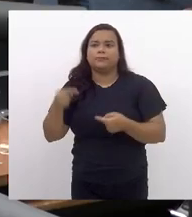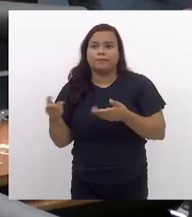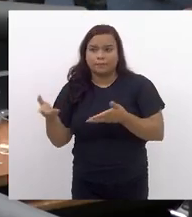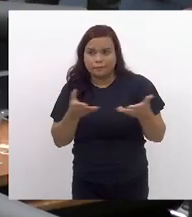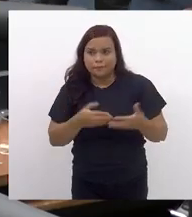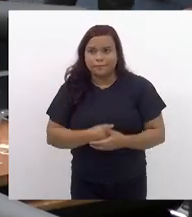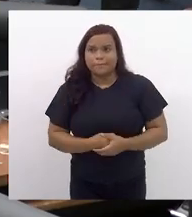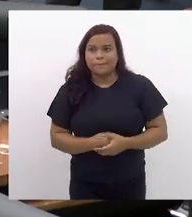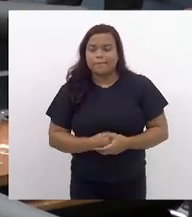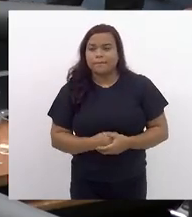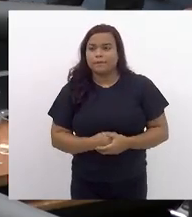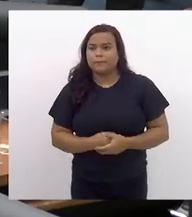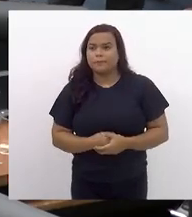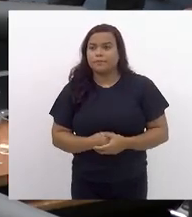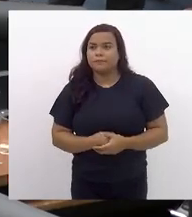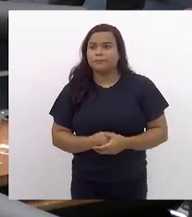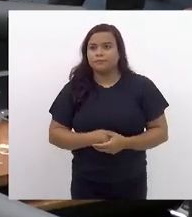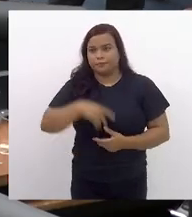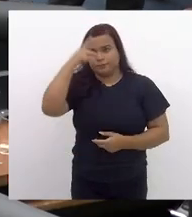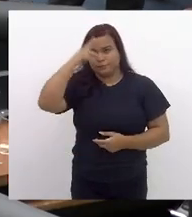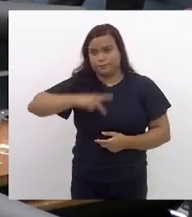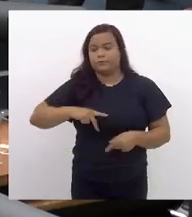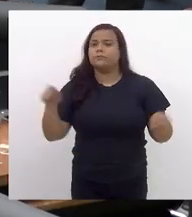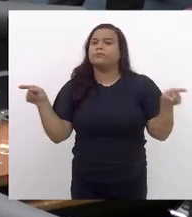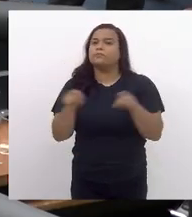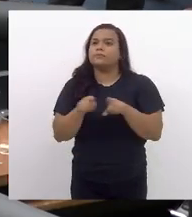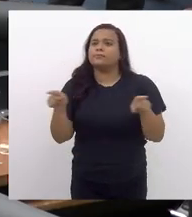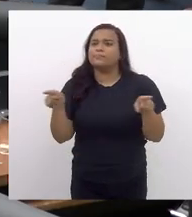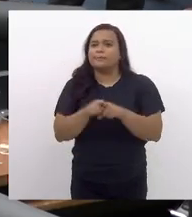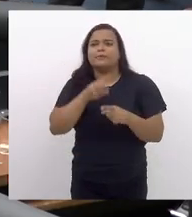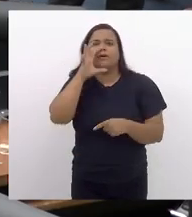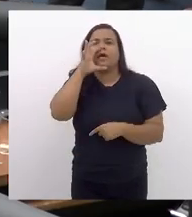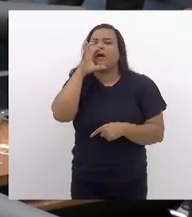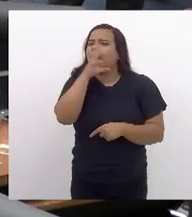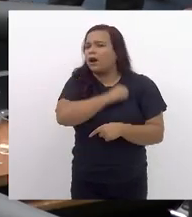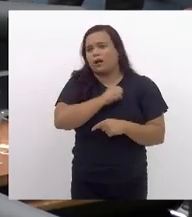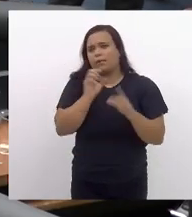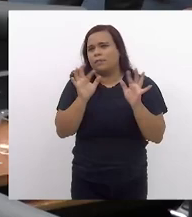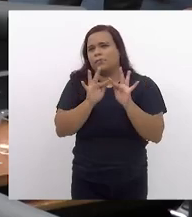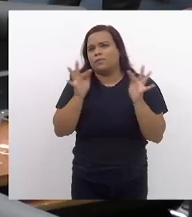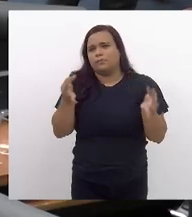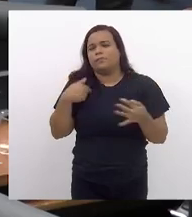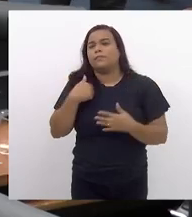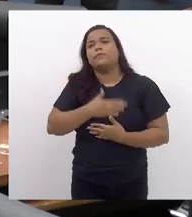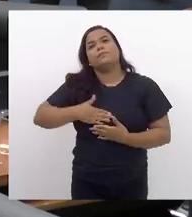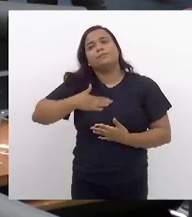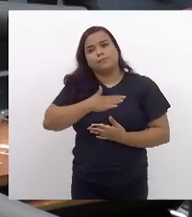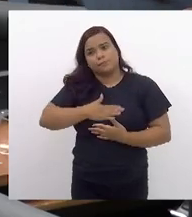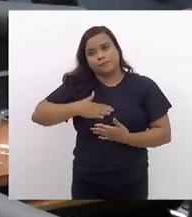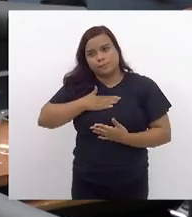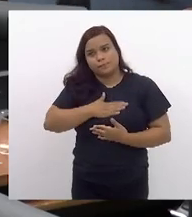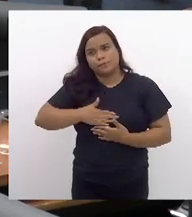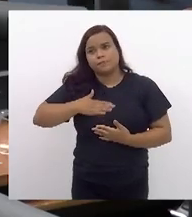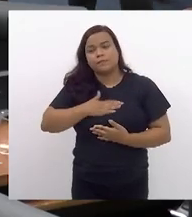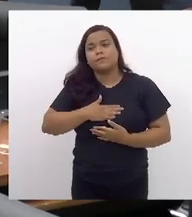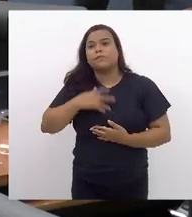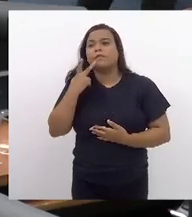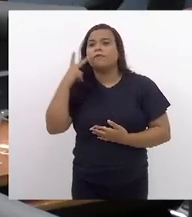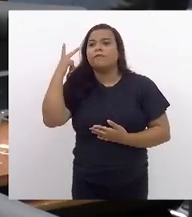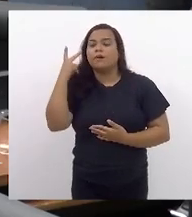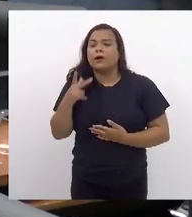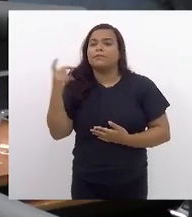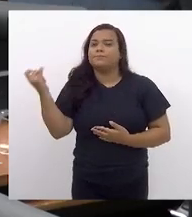para discutir. Presidente, também, muito rapidamente, eu queria só colocar